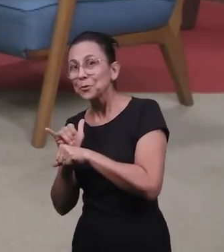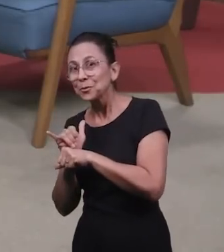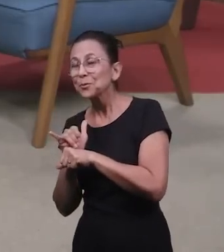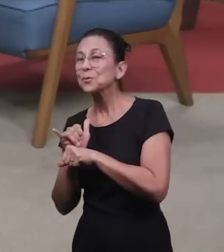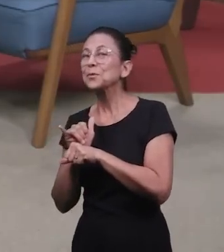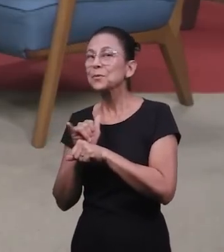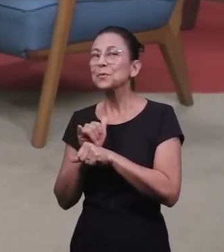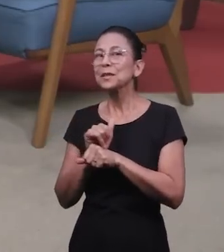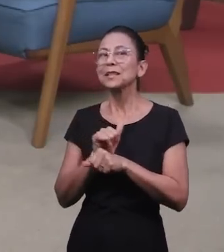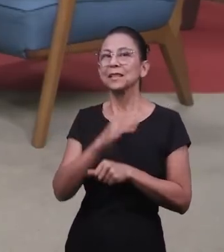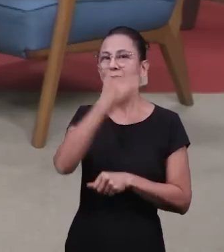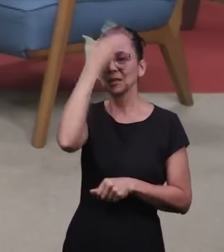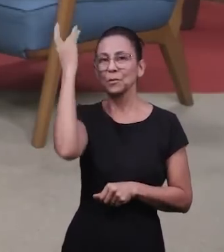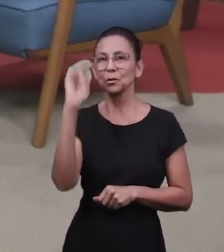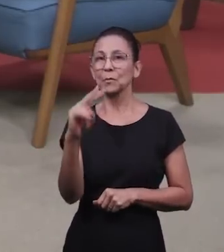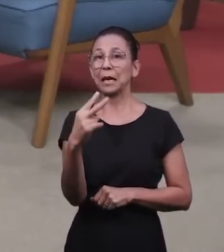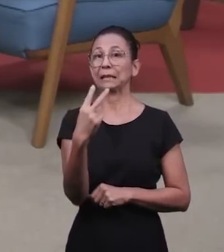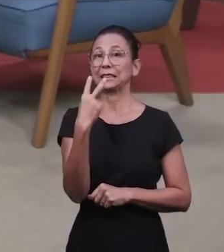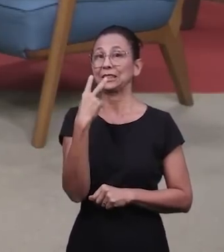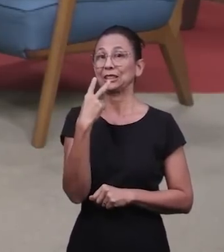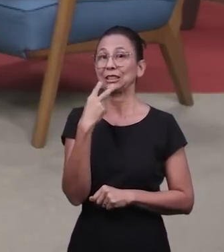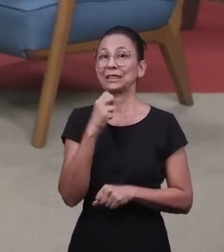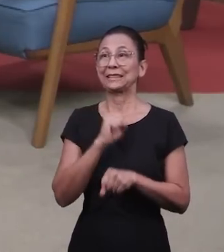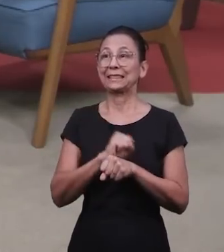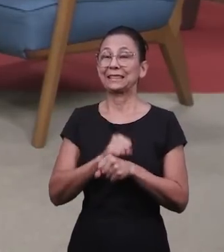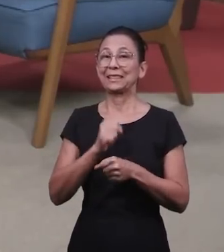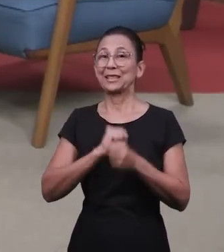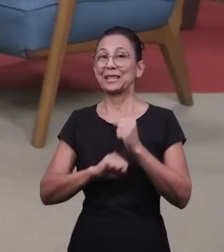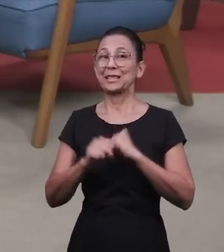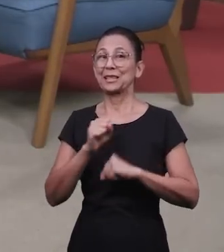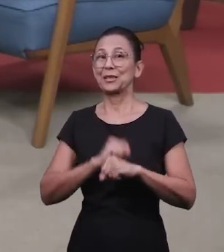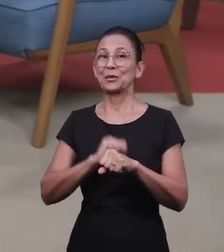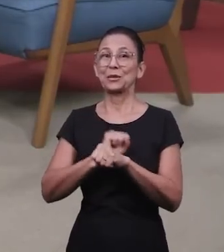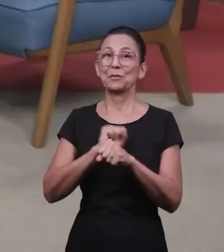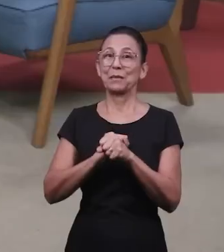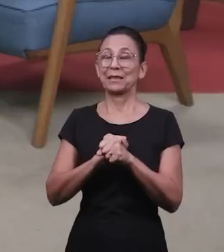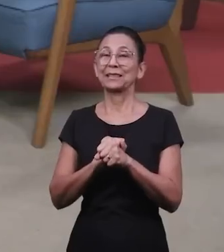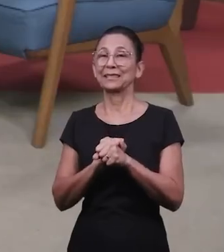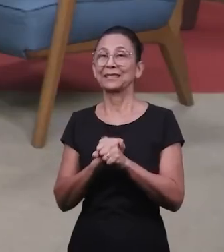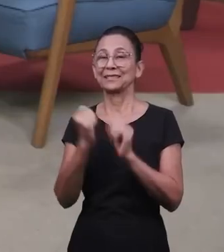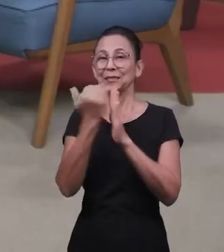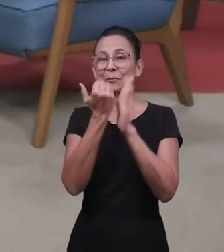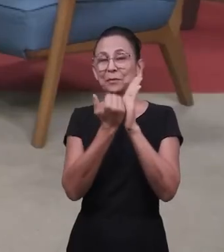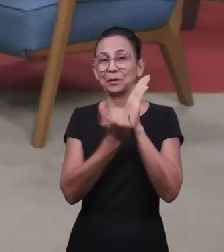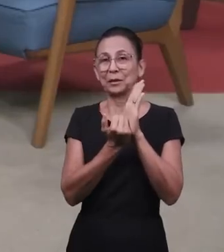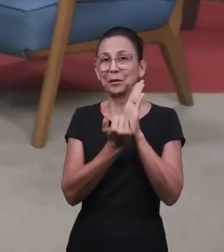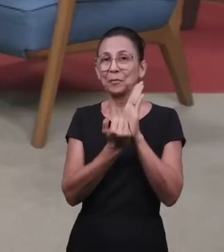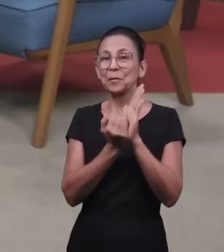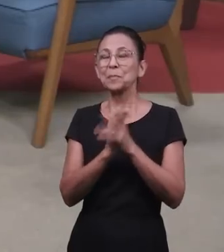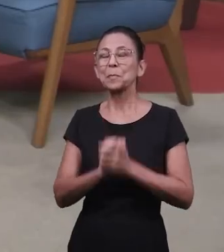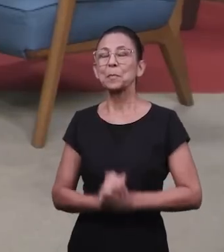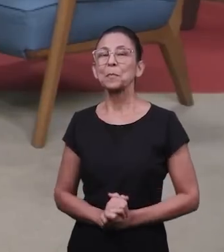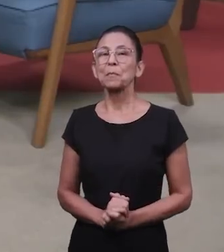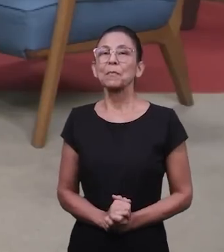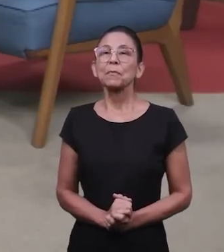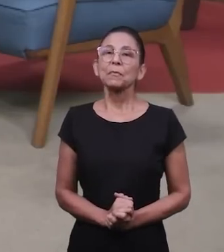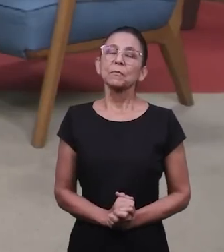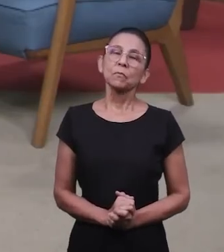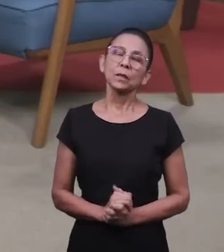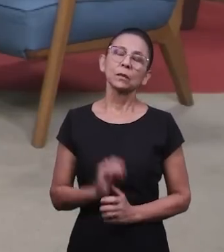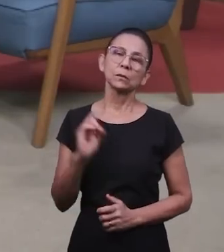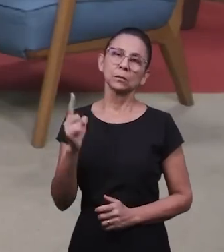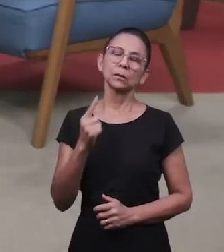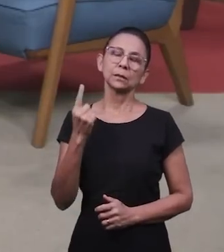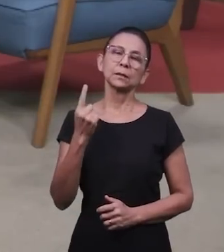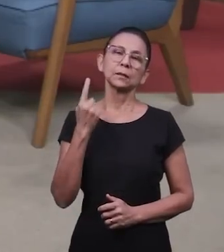sempre assistindo ao programa, inclusive esperando a hora que ele vai para o ar, né, no YouTube para assistir. Mas